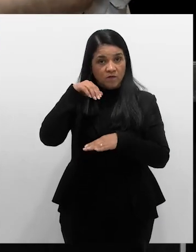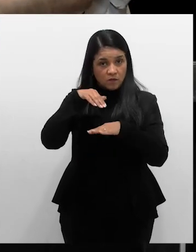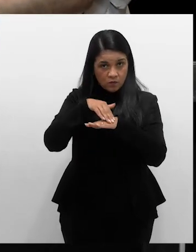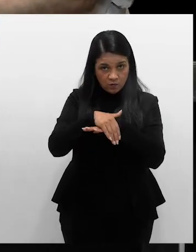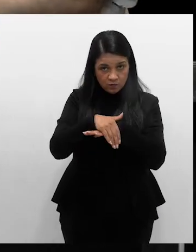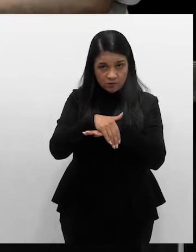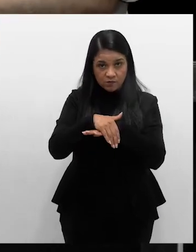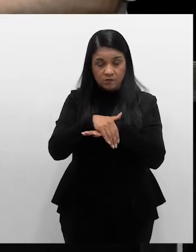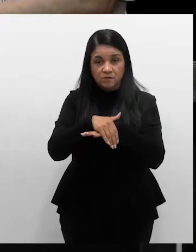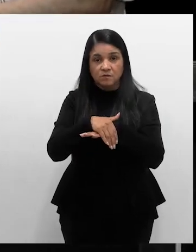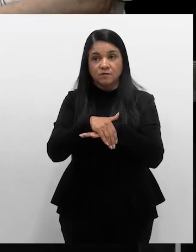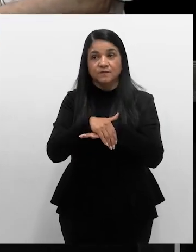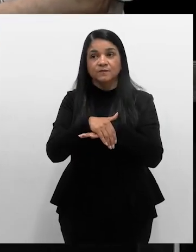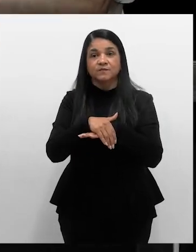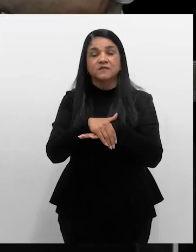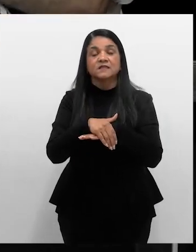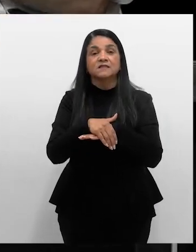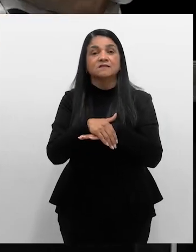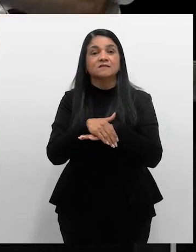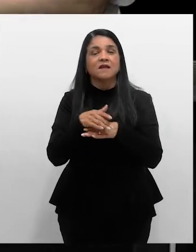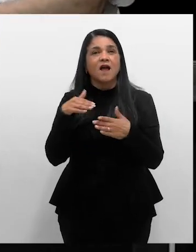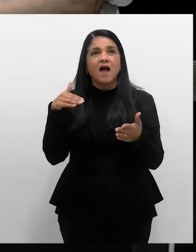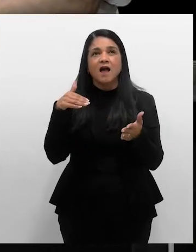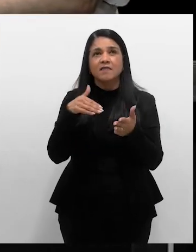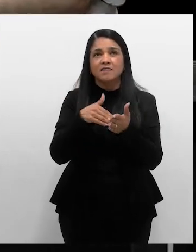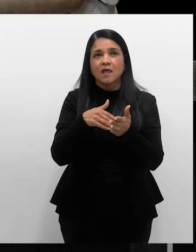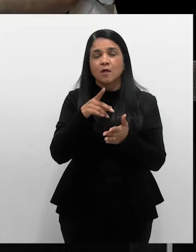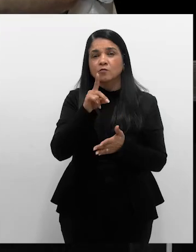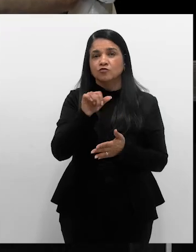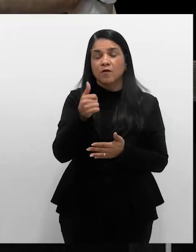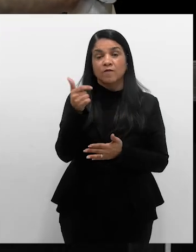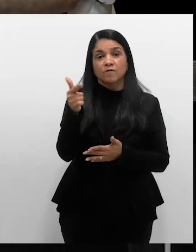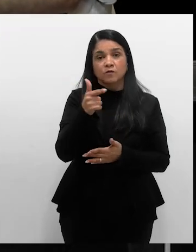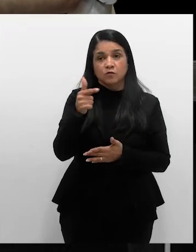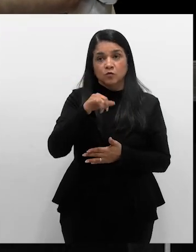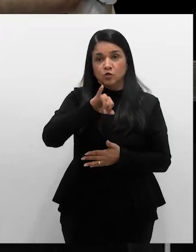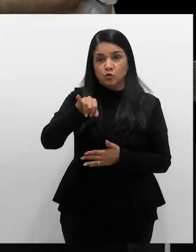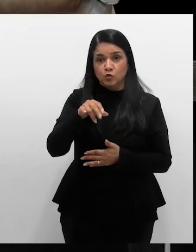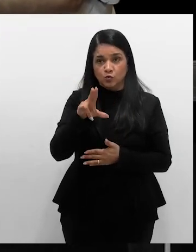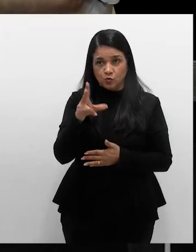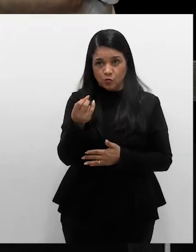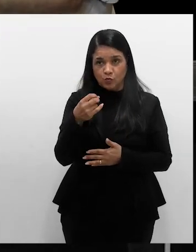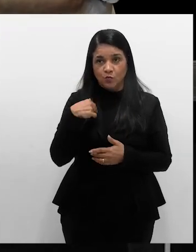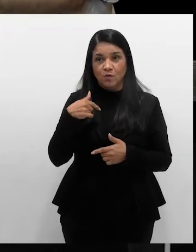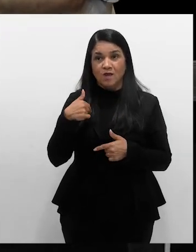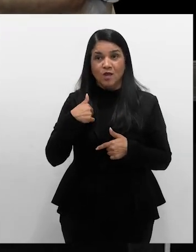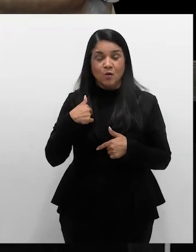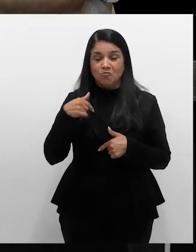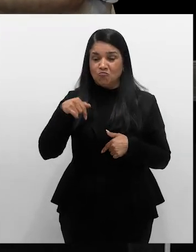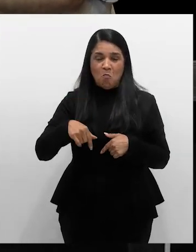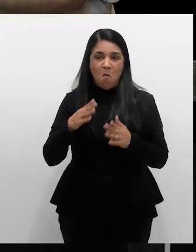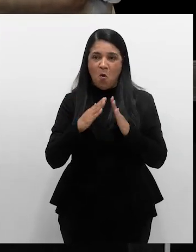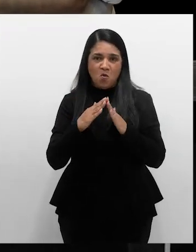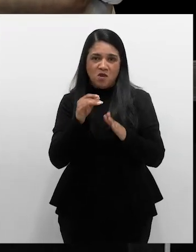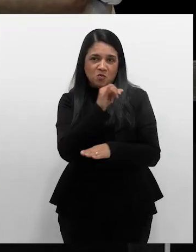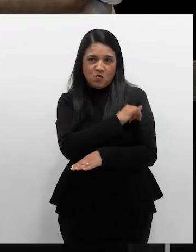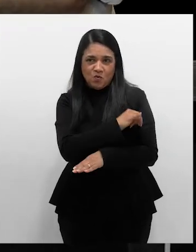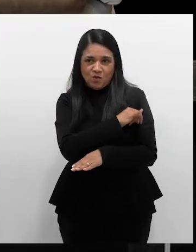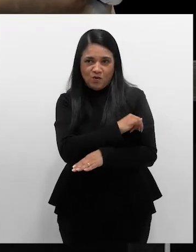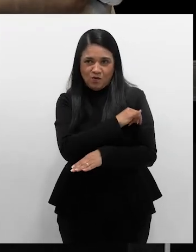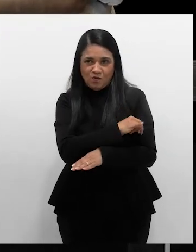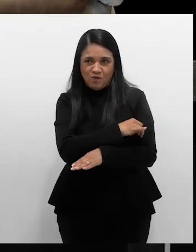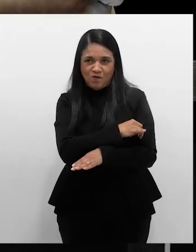21 horas. E é isso, a gente está em cartaz até o dia 22 de junho. Olha, talvez eu colhe lá, porque eu não sou do Rio, eu tô aqui para dar aula